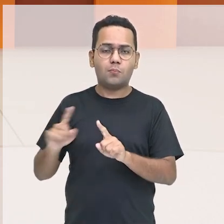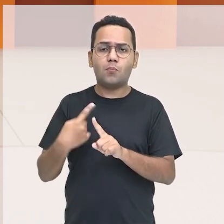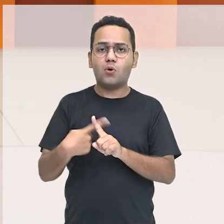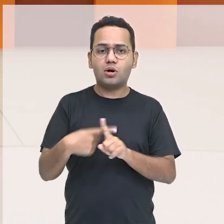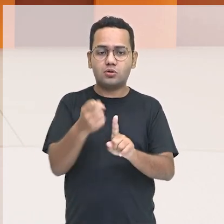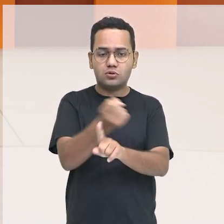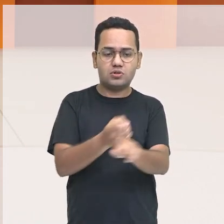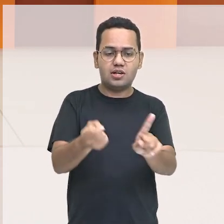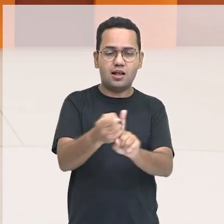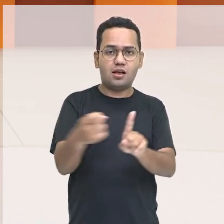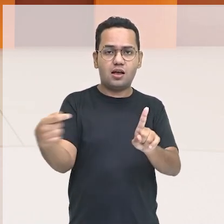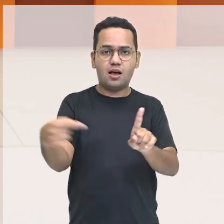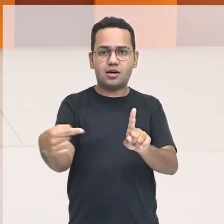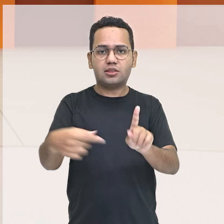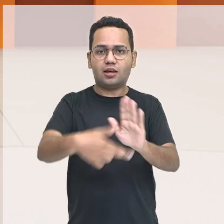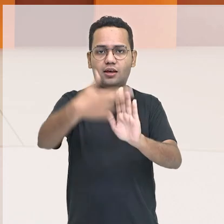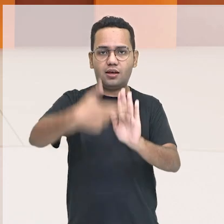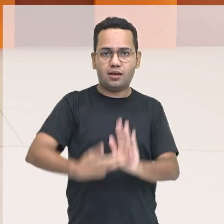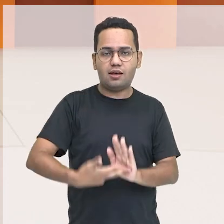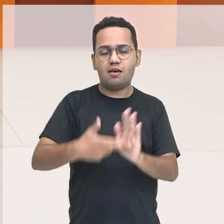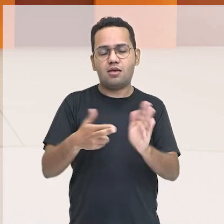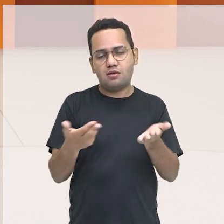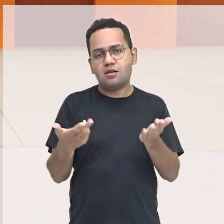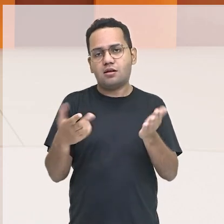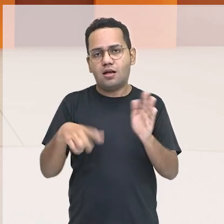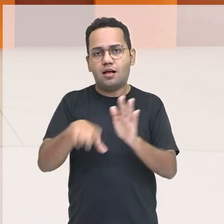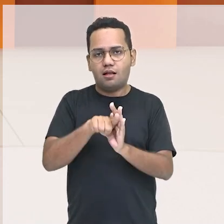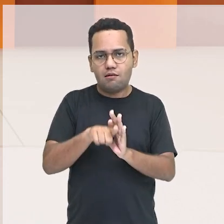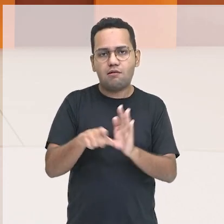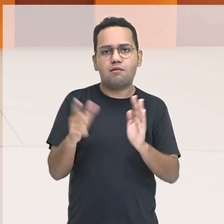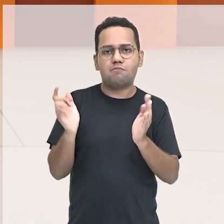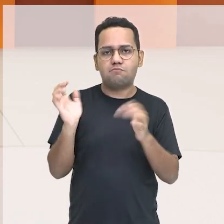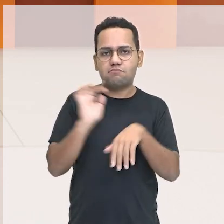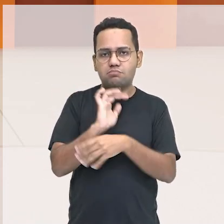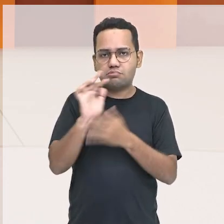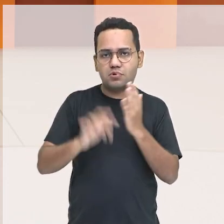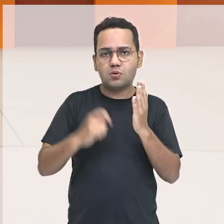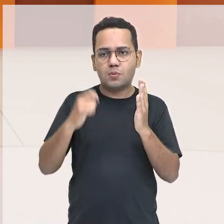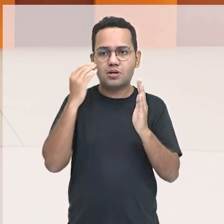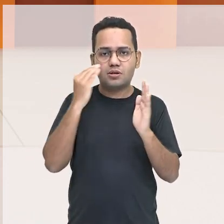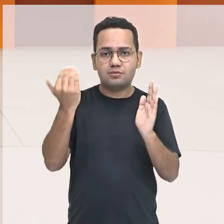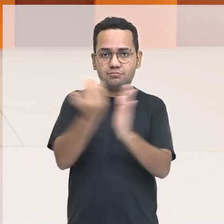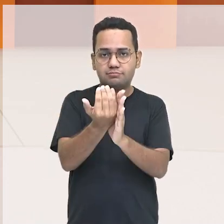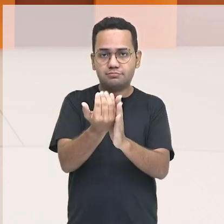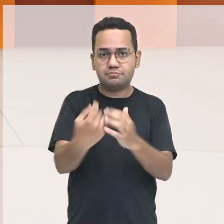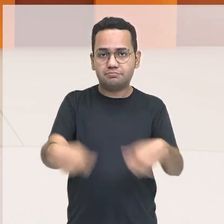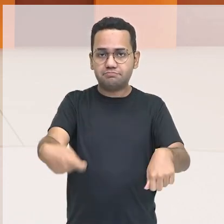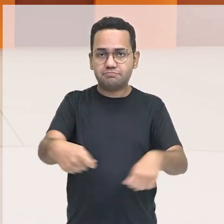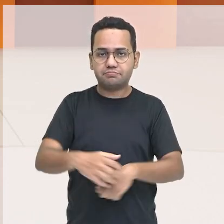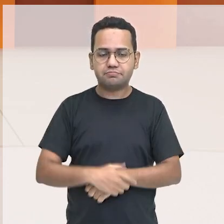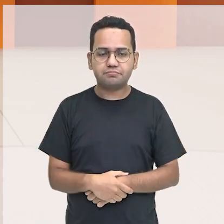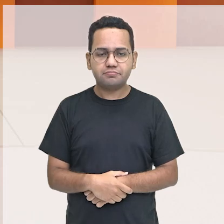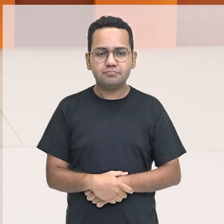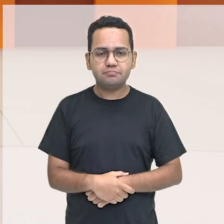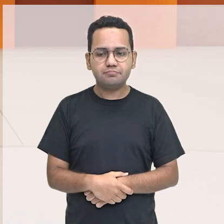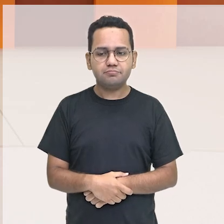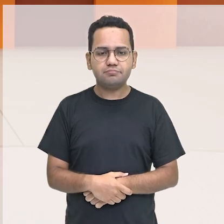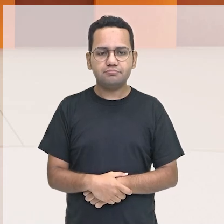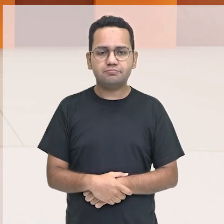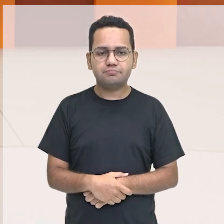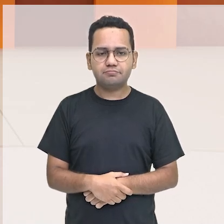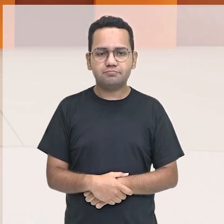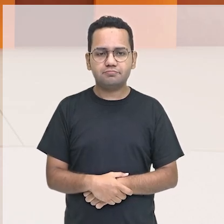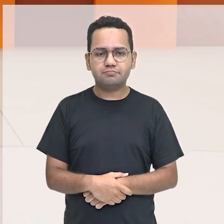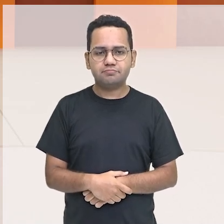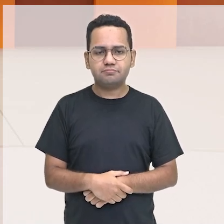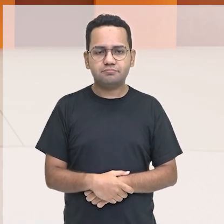sociedade, existem regras, existem normas que você tem que seguir. Por isso, muitas vezes as pessoas falam, né, hoje é